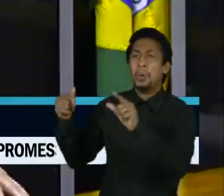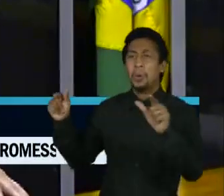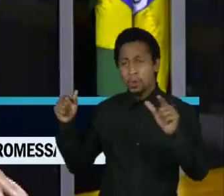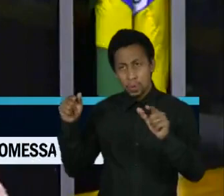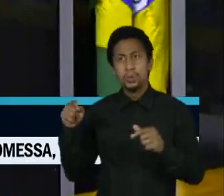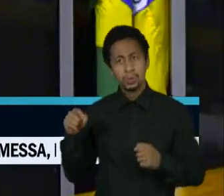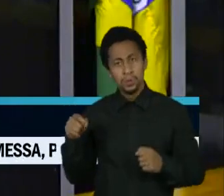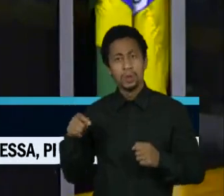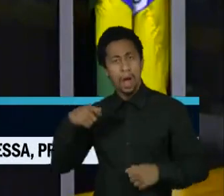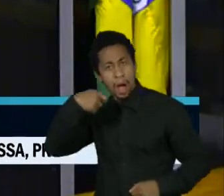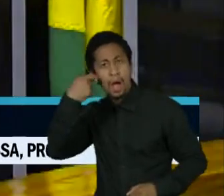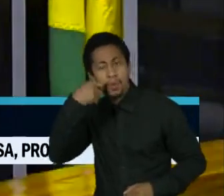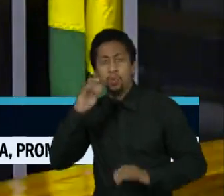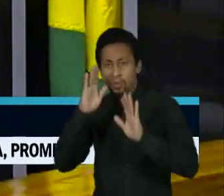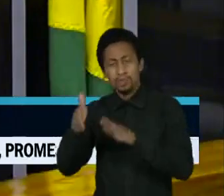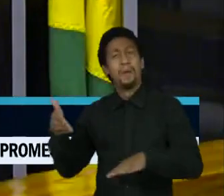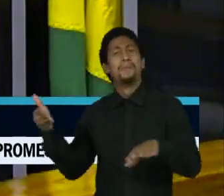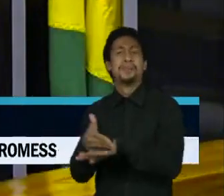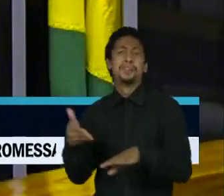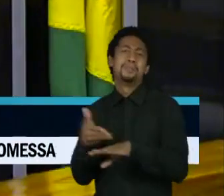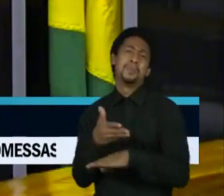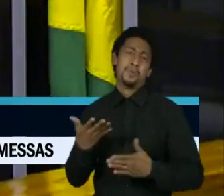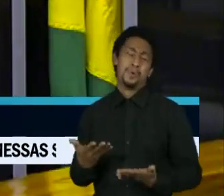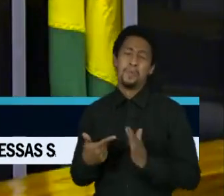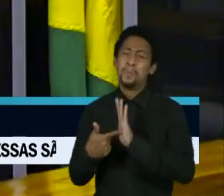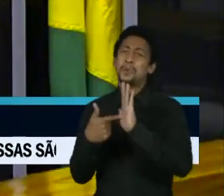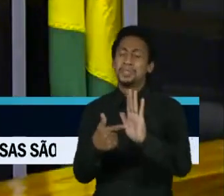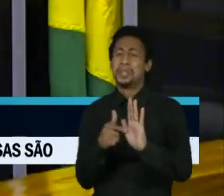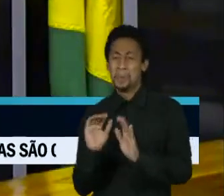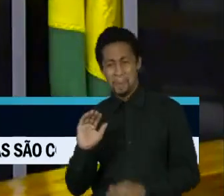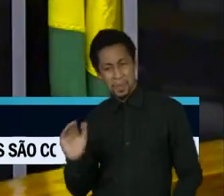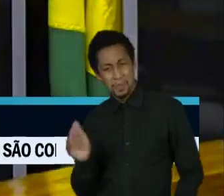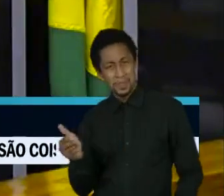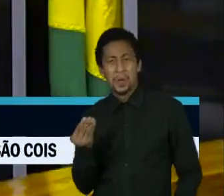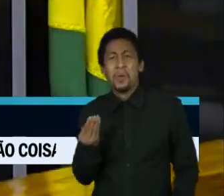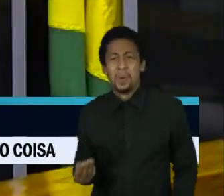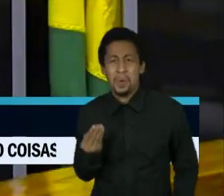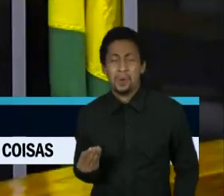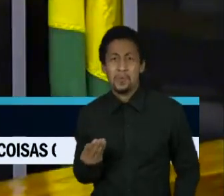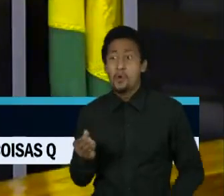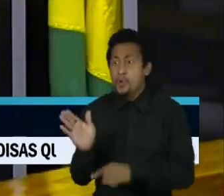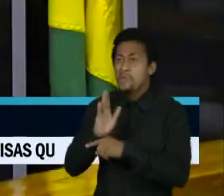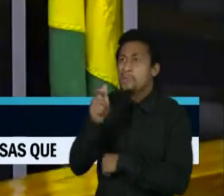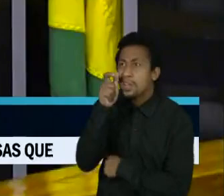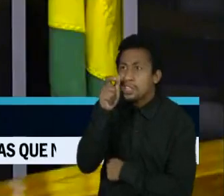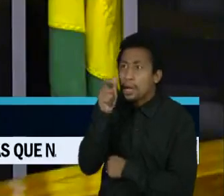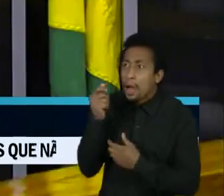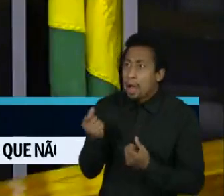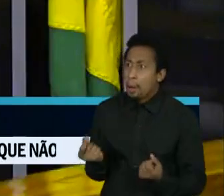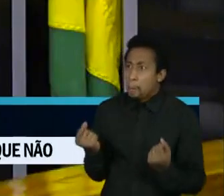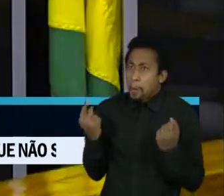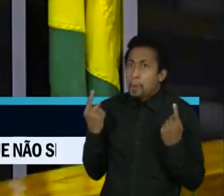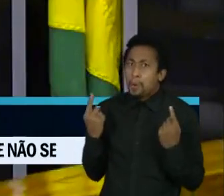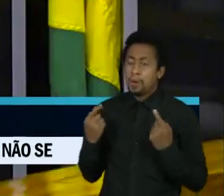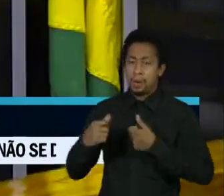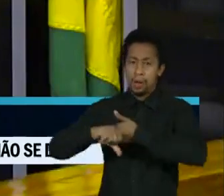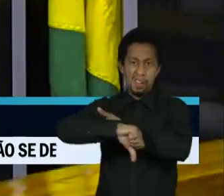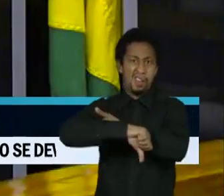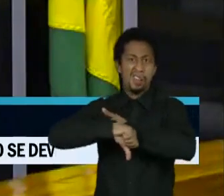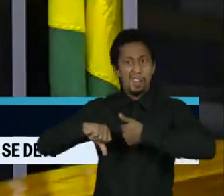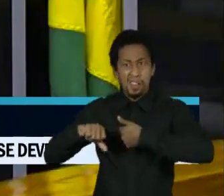com pedofilia no passado. Ver aquele filme é ver um atentado à